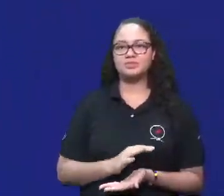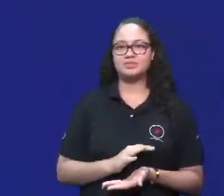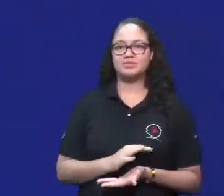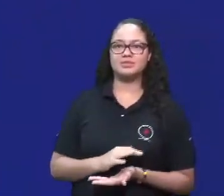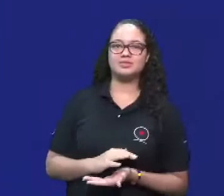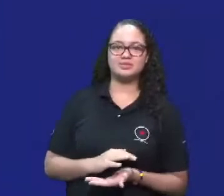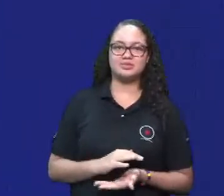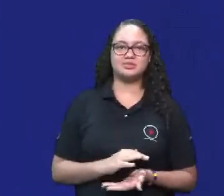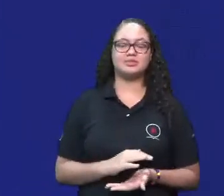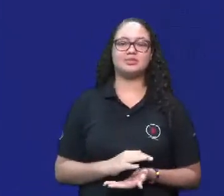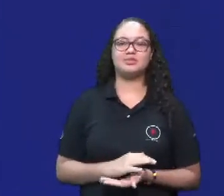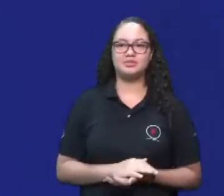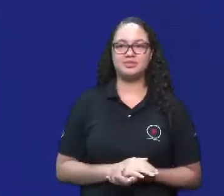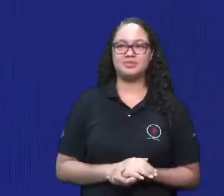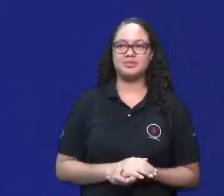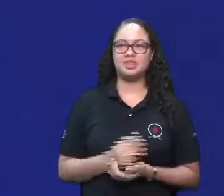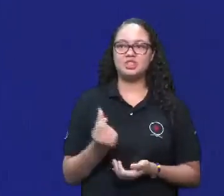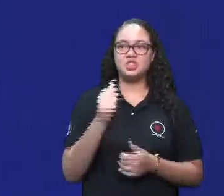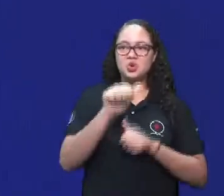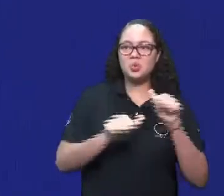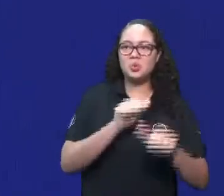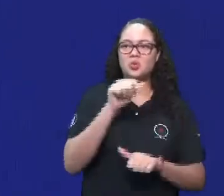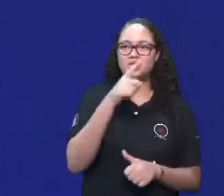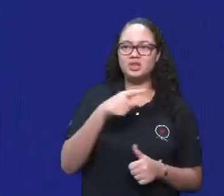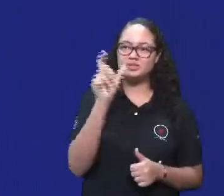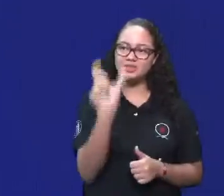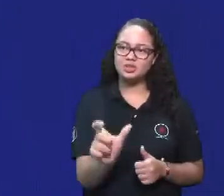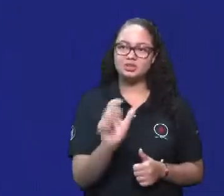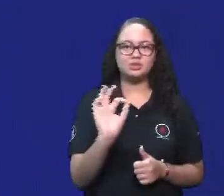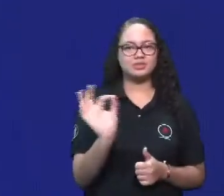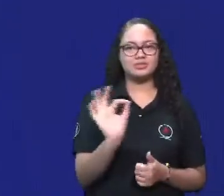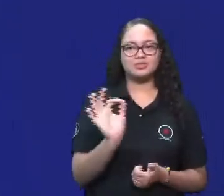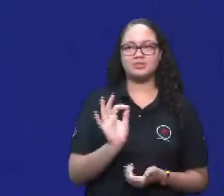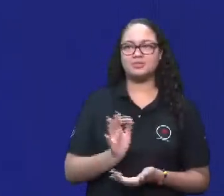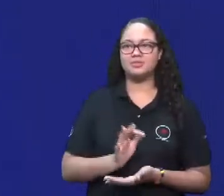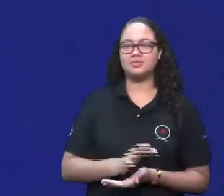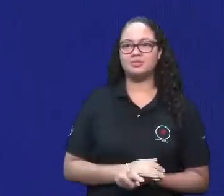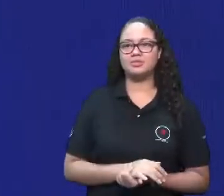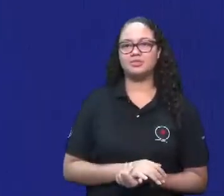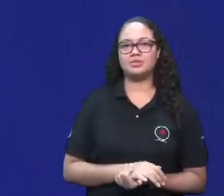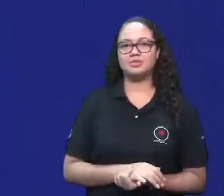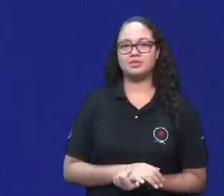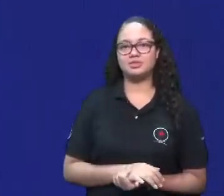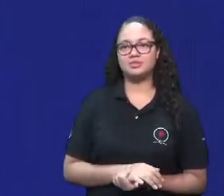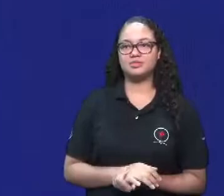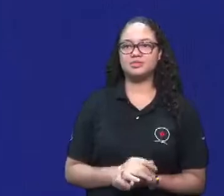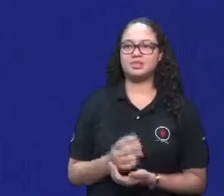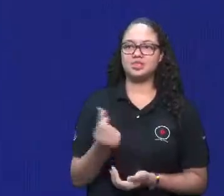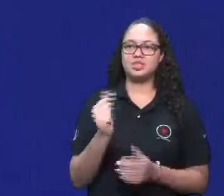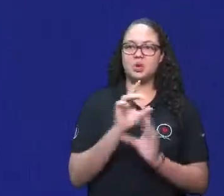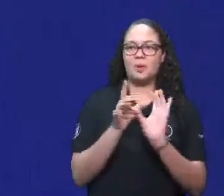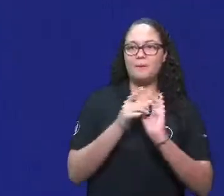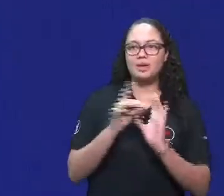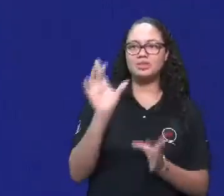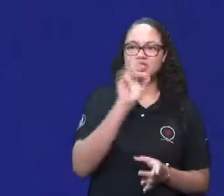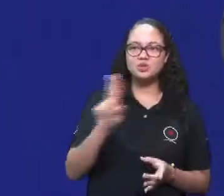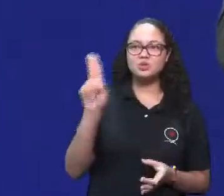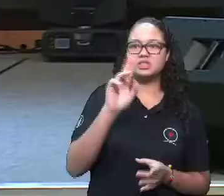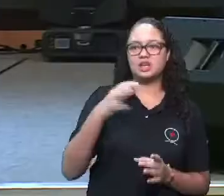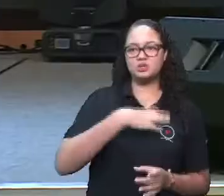entender. Então, o dinheiro não vai mudar quem você é. O dinheiro vai permitir Deus te usar de forma